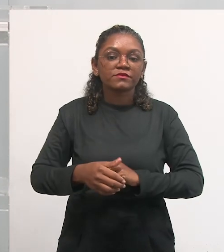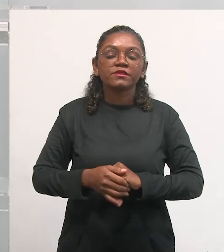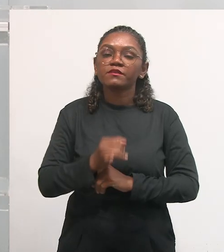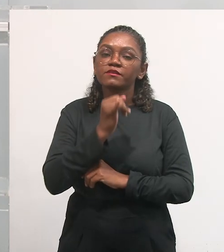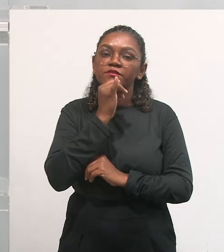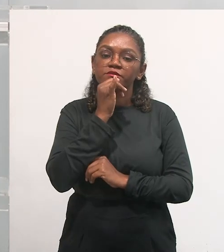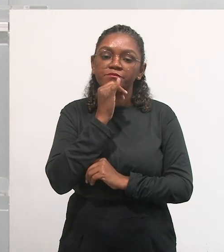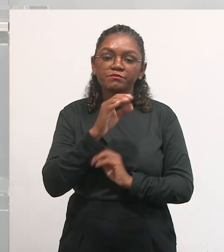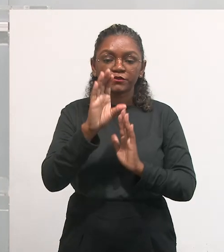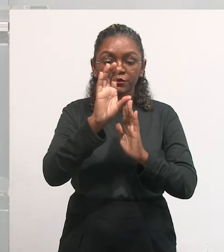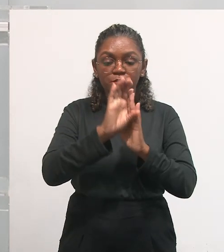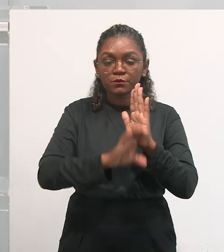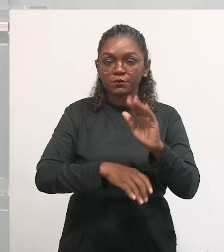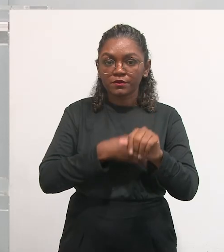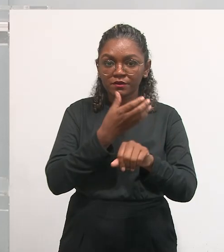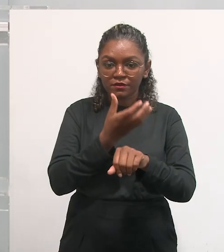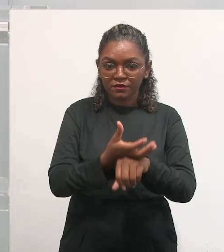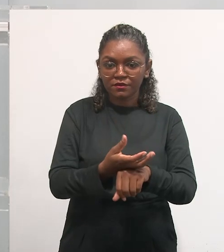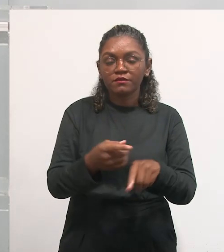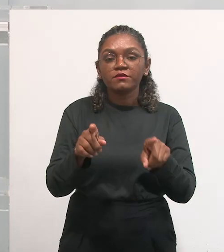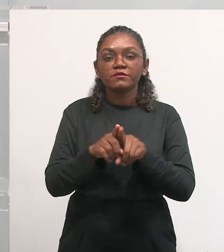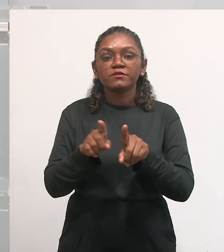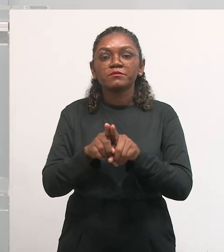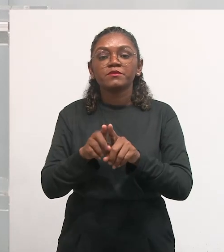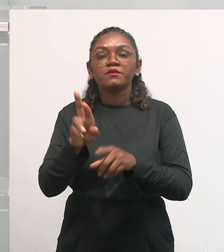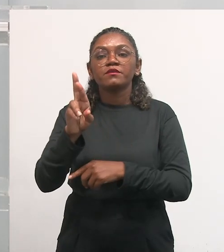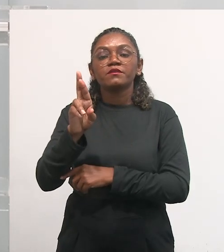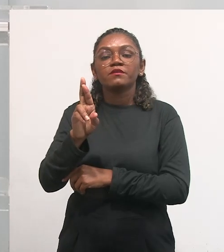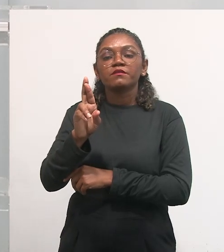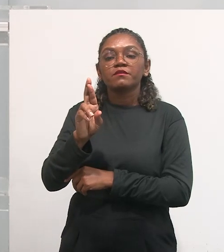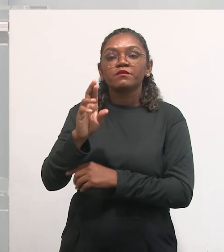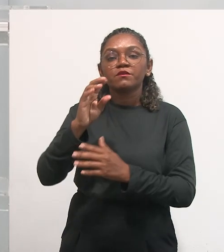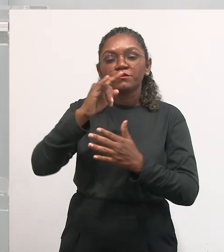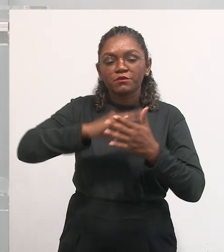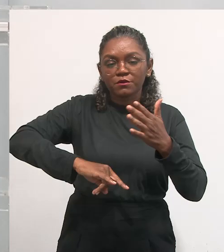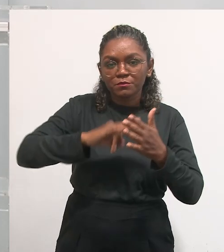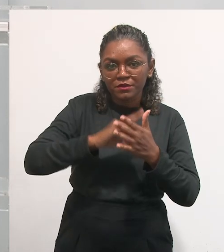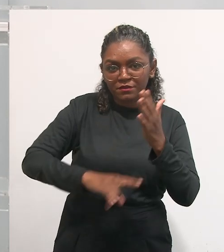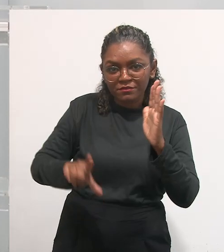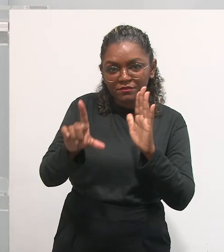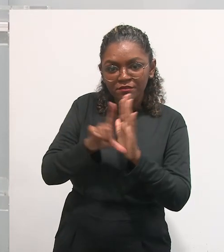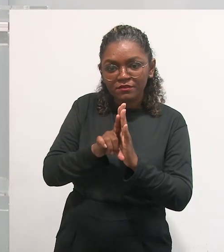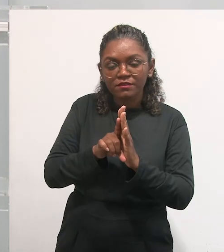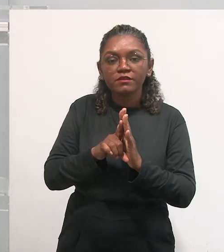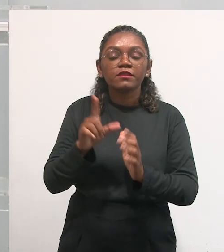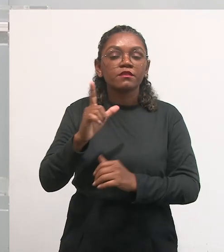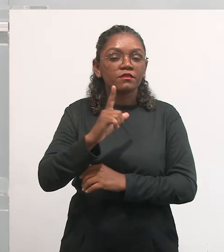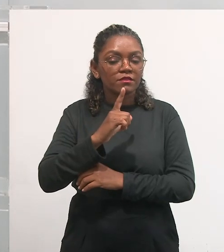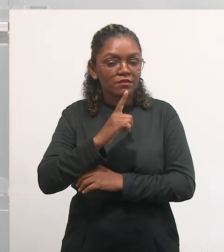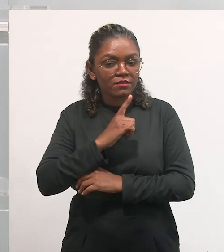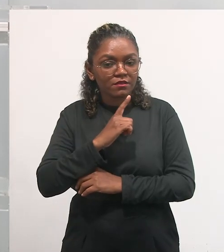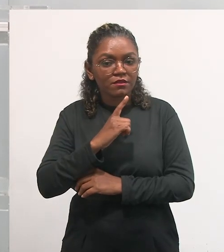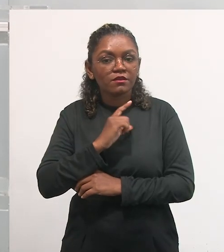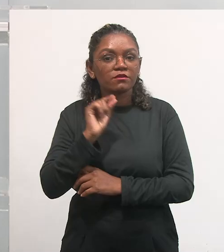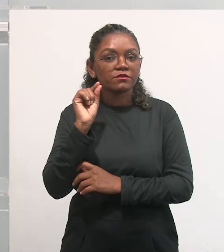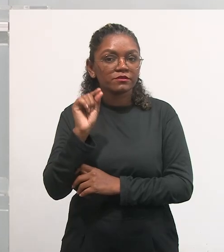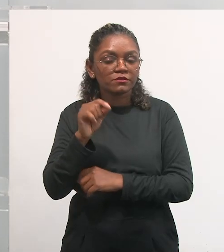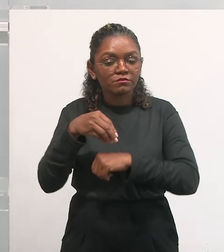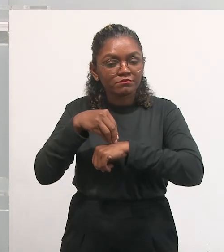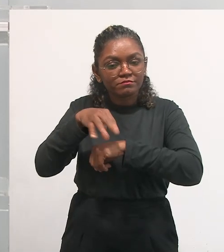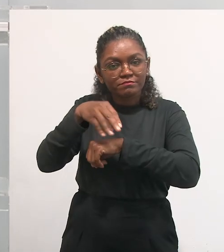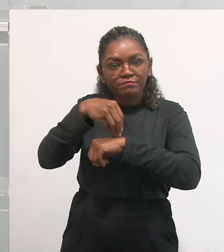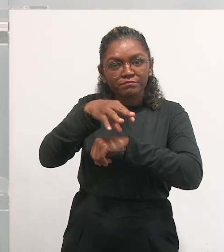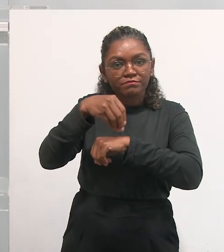os referenciais curriculares estaduais e municipais, eles não só contemplam a parte diversificada, mas eles também orientam como